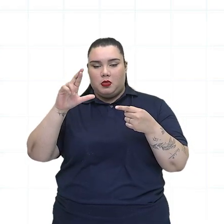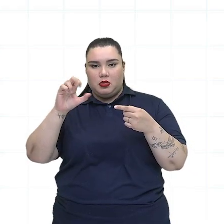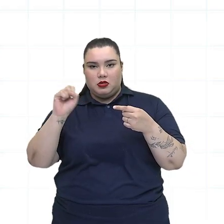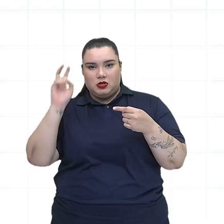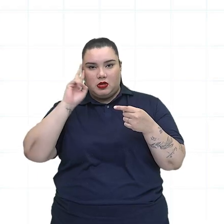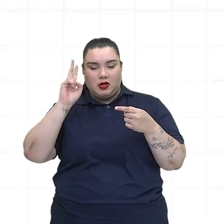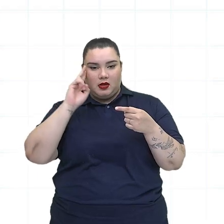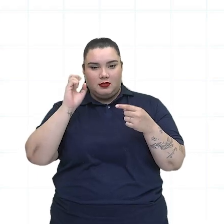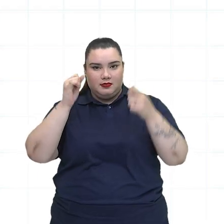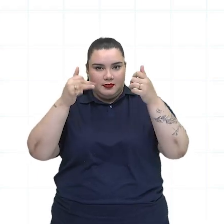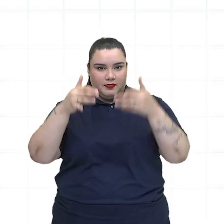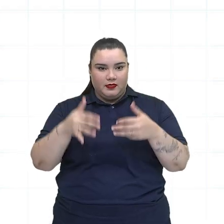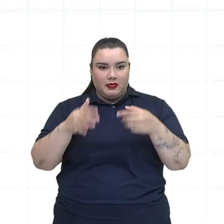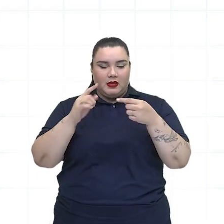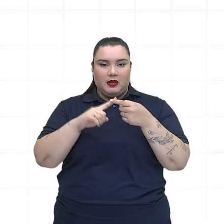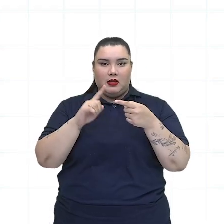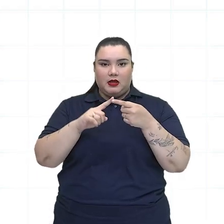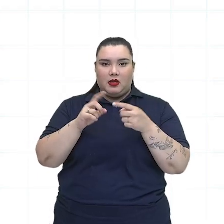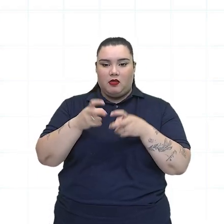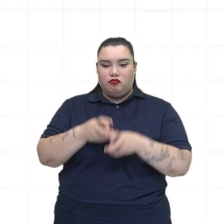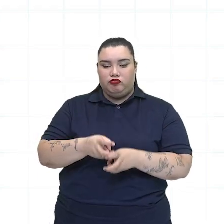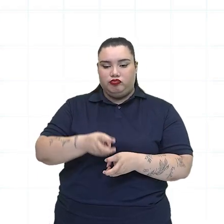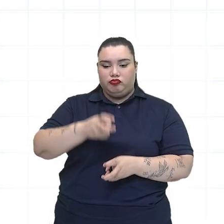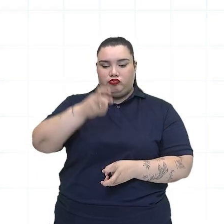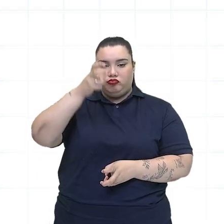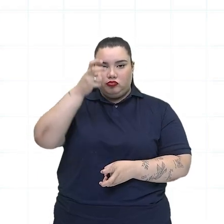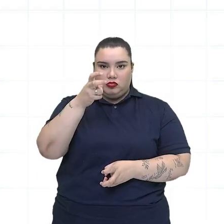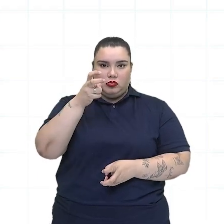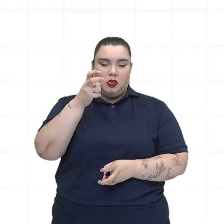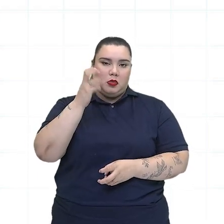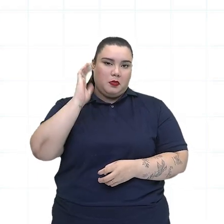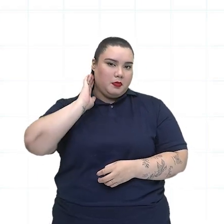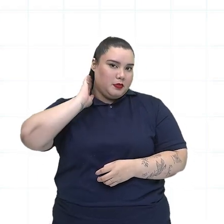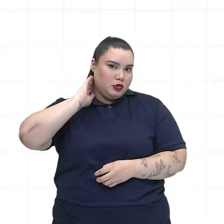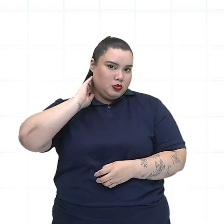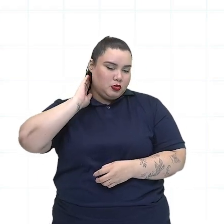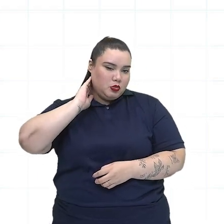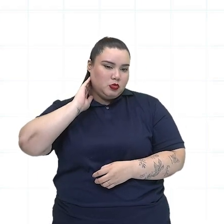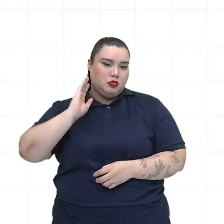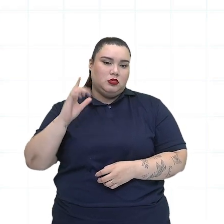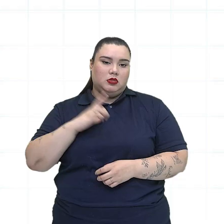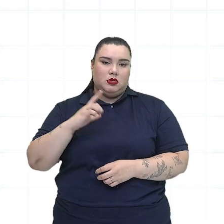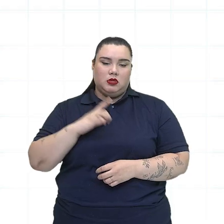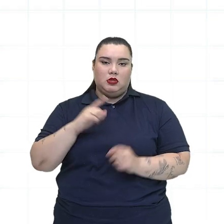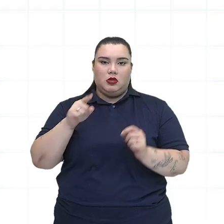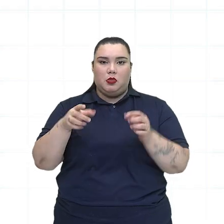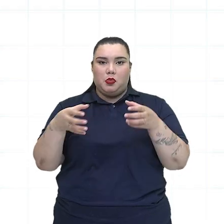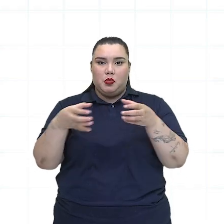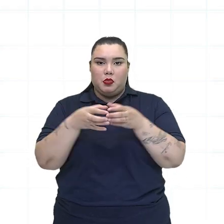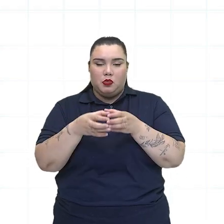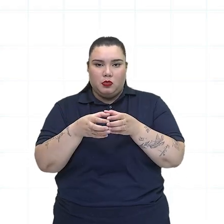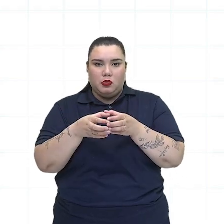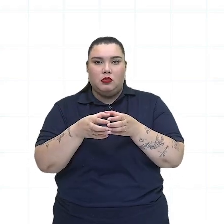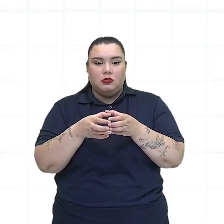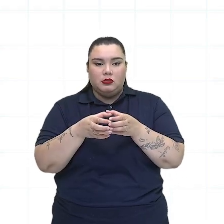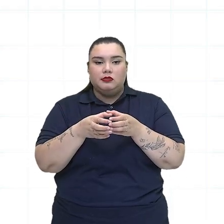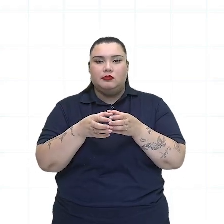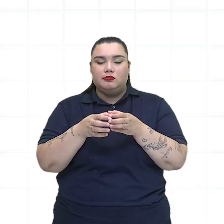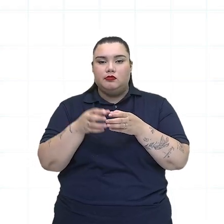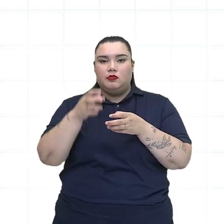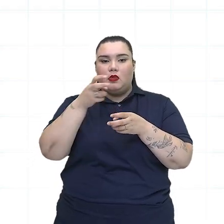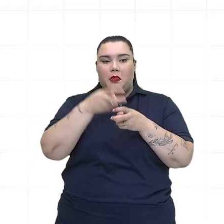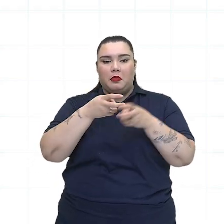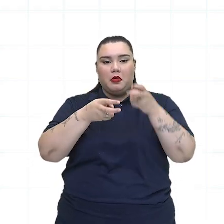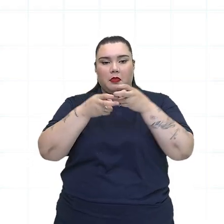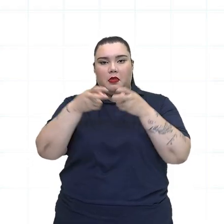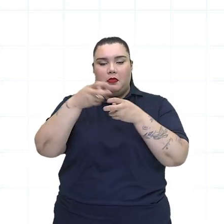ali das vértebras cervicais, que eu falei para vocês, que fica mais na região do pescoço? Então, esse conjunto de vértebras cervicais